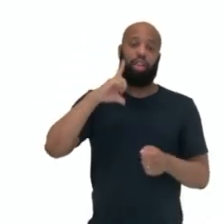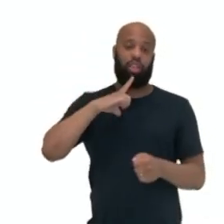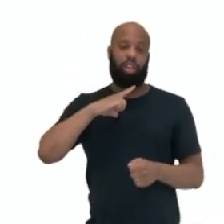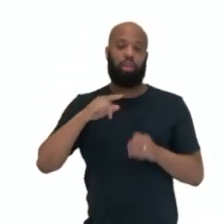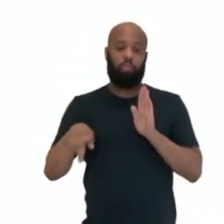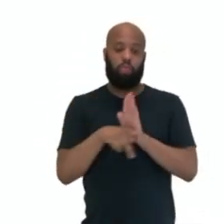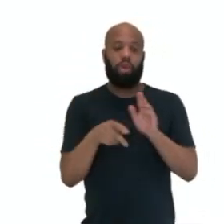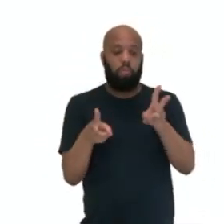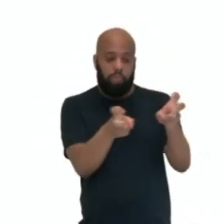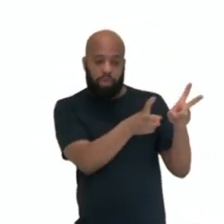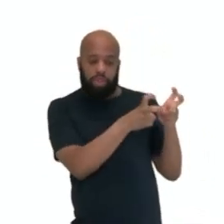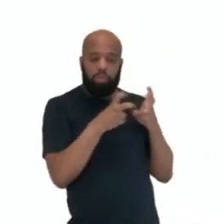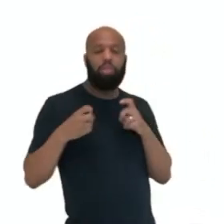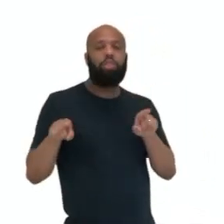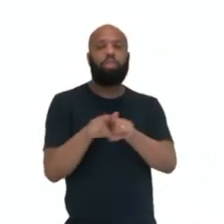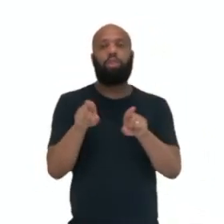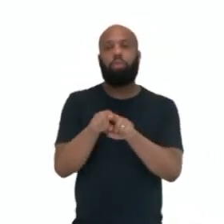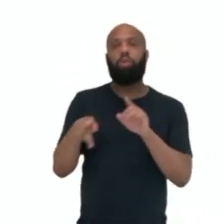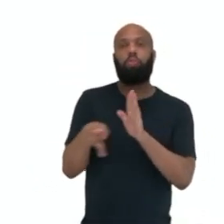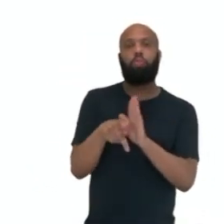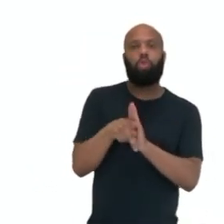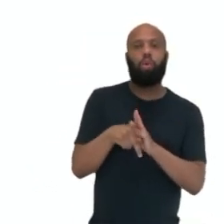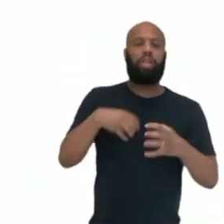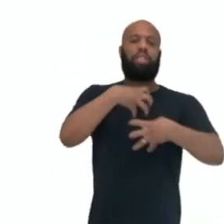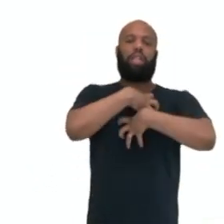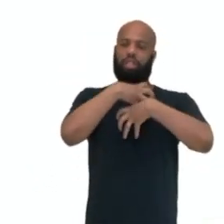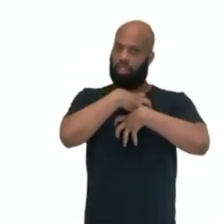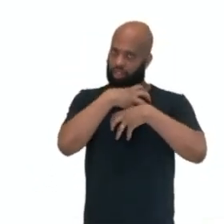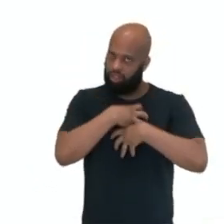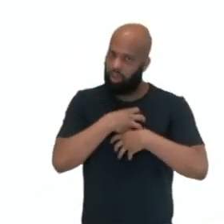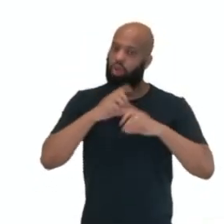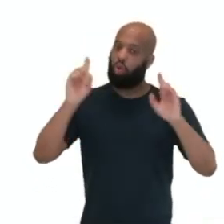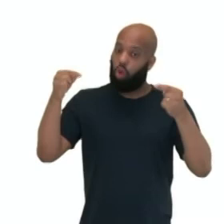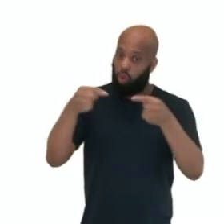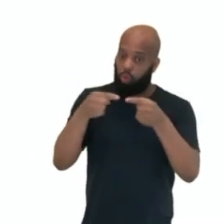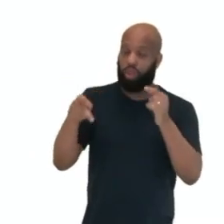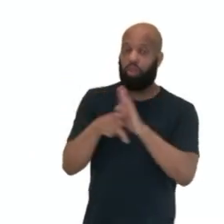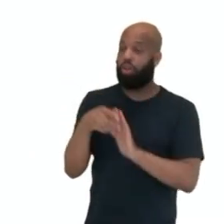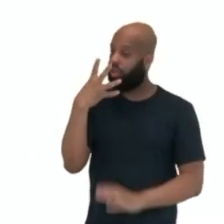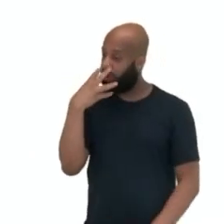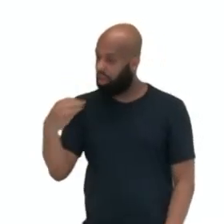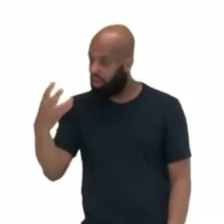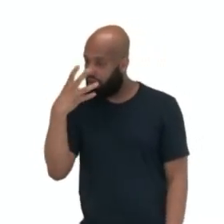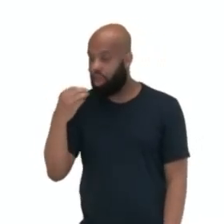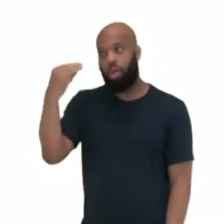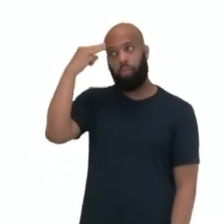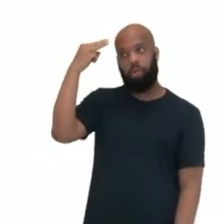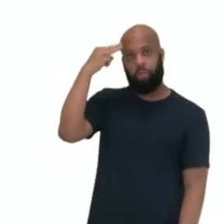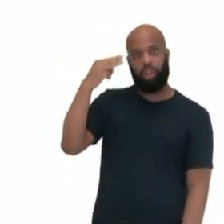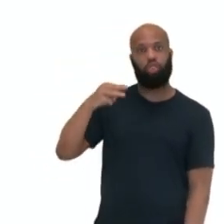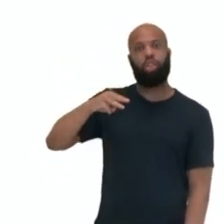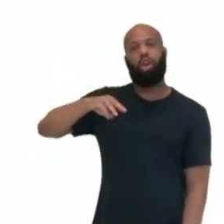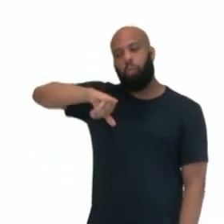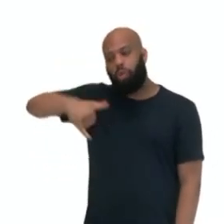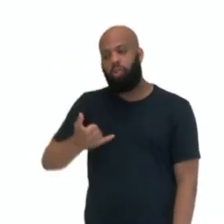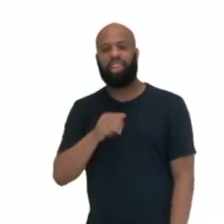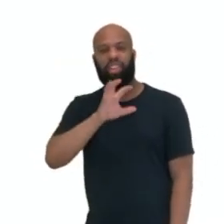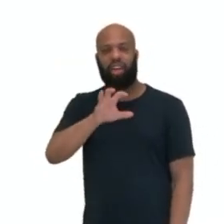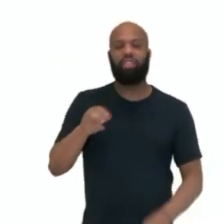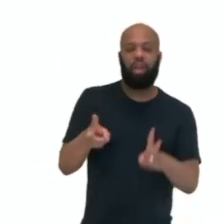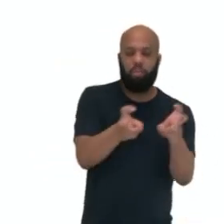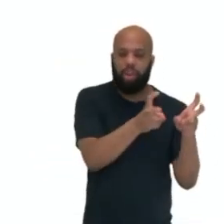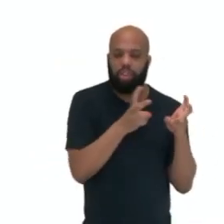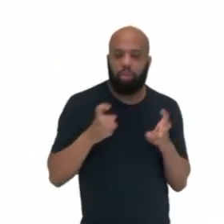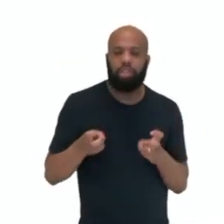pela percepção e também pelas sensações. De acordo com ele, a mente se alimenta dessas impressões sensoriais